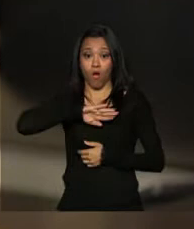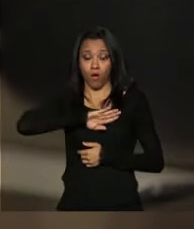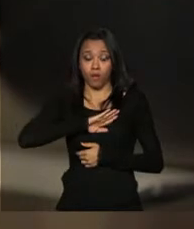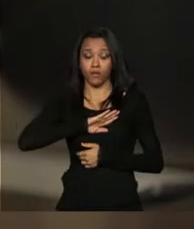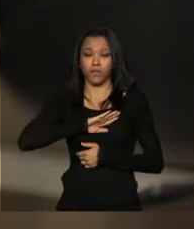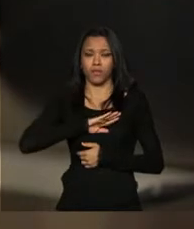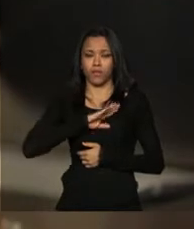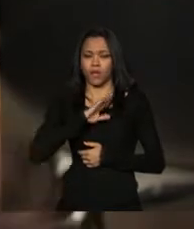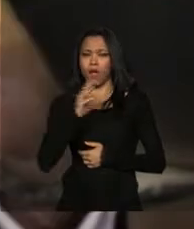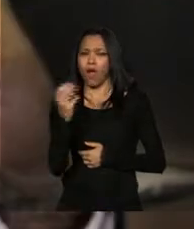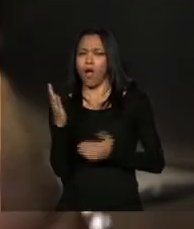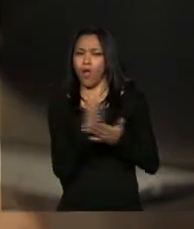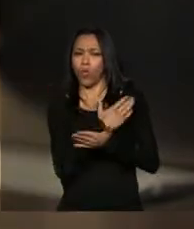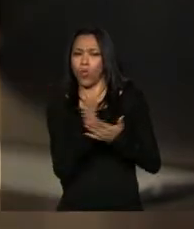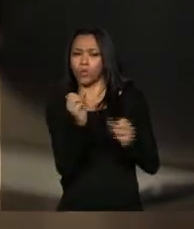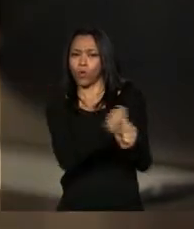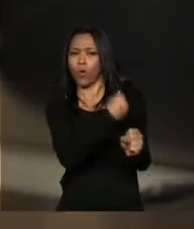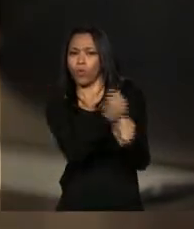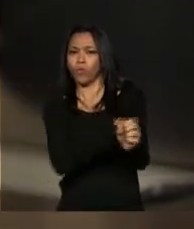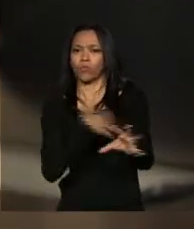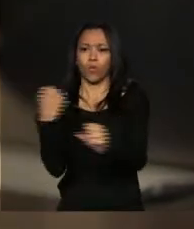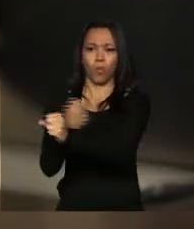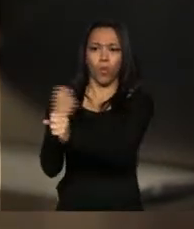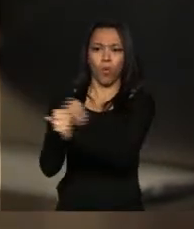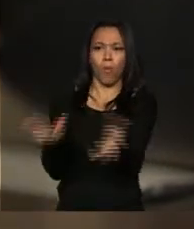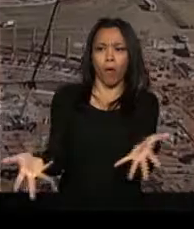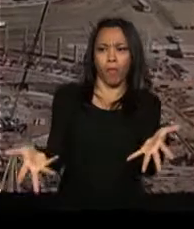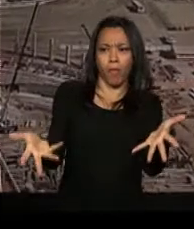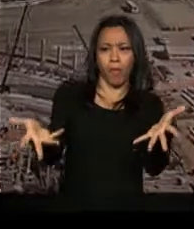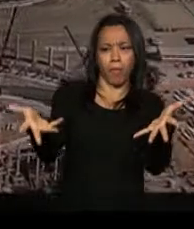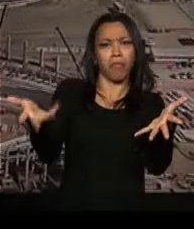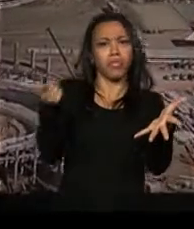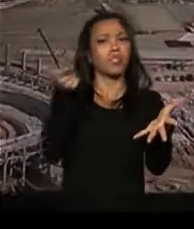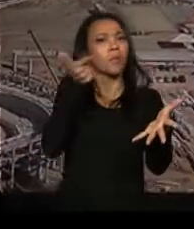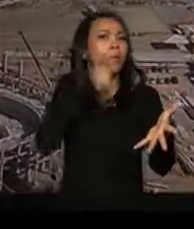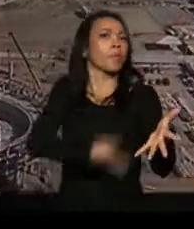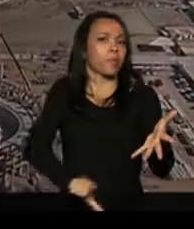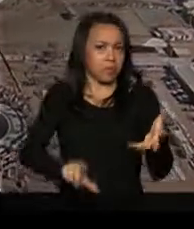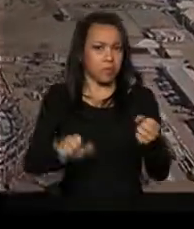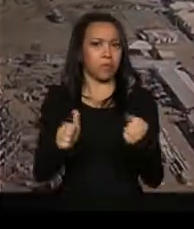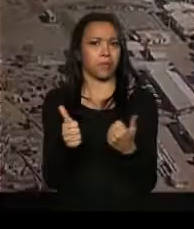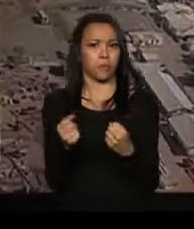algumas obras o nível nosso de amadurecimento já é bem considerável.